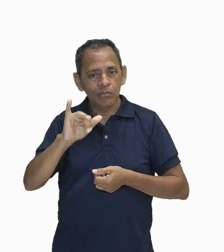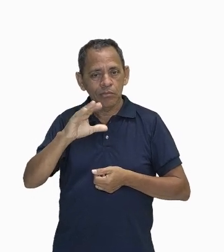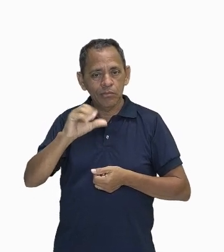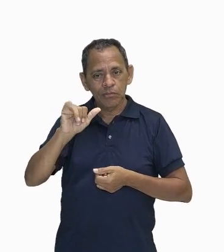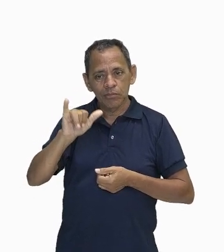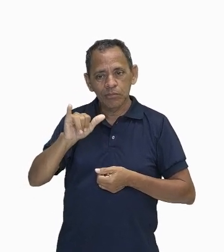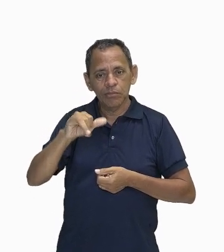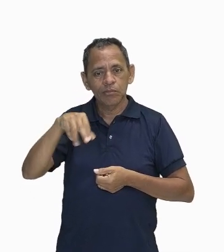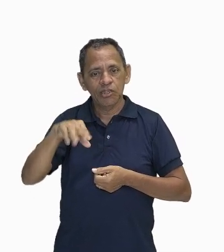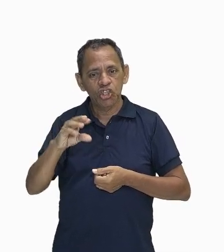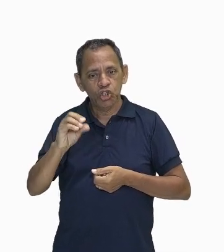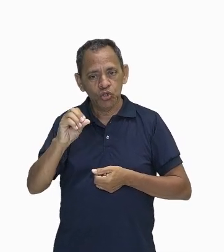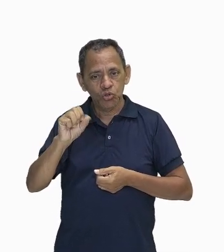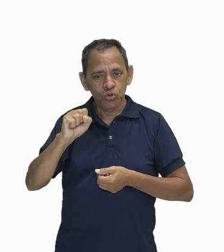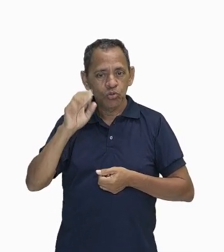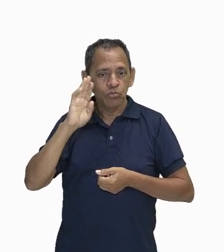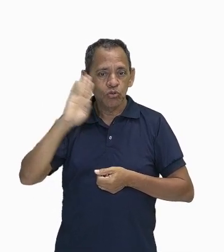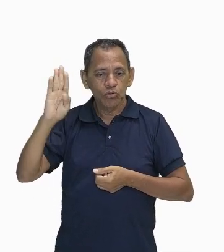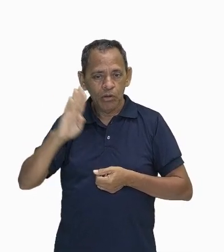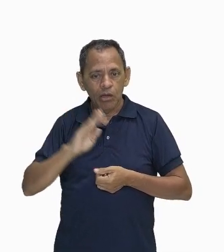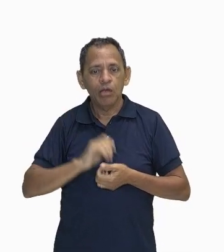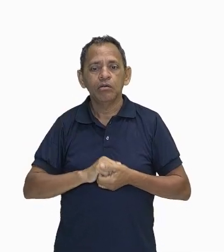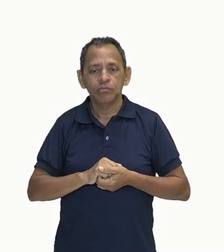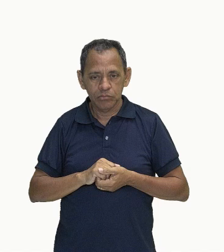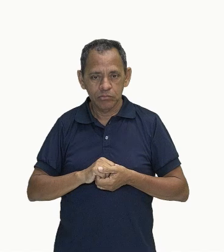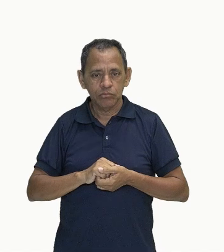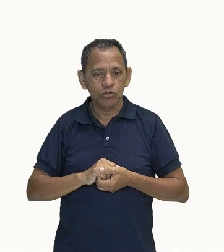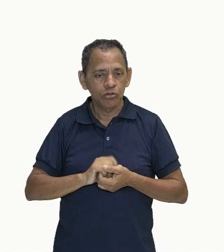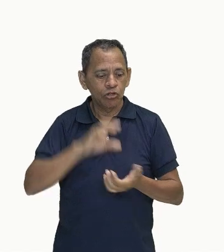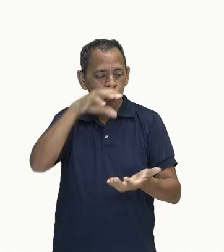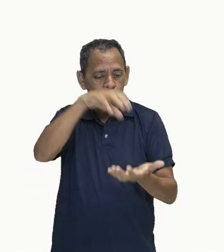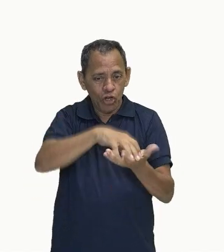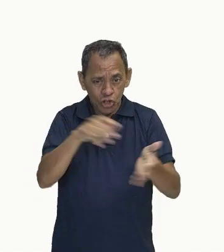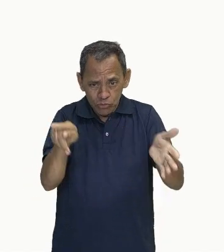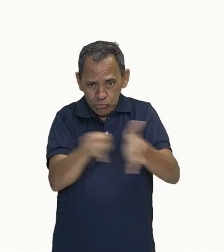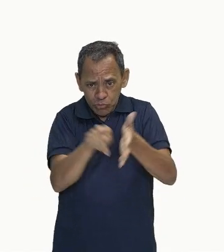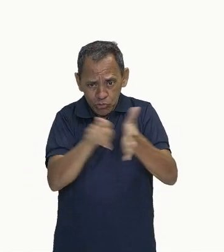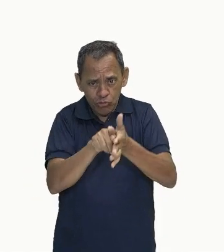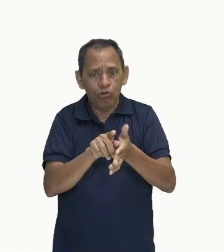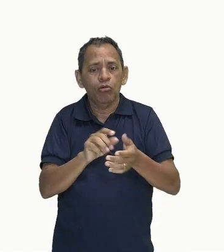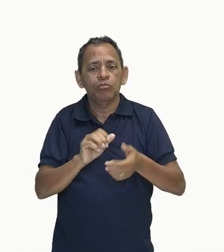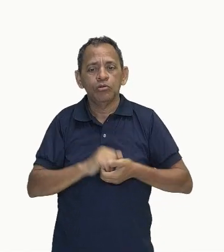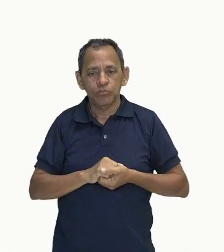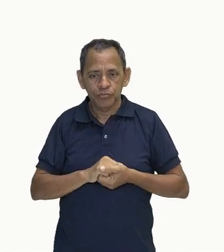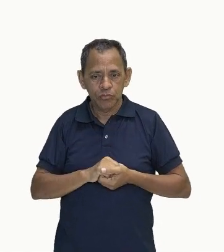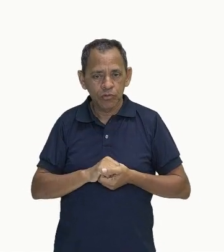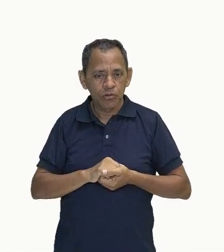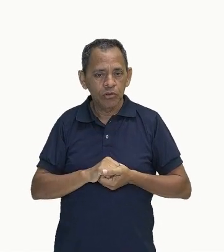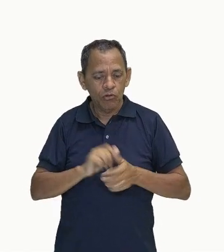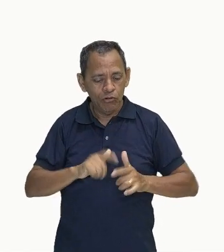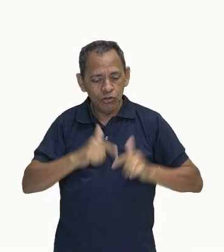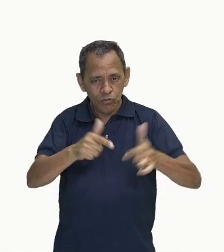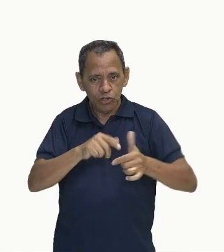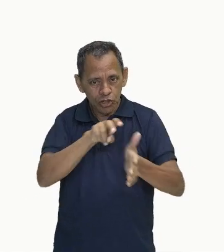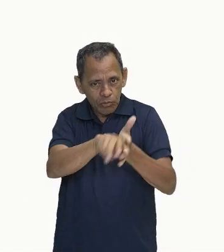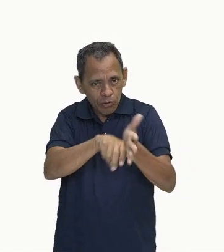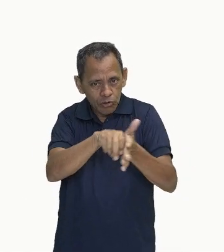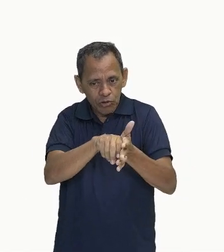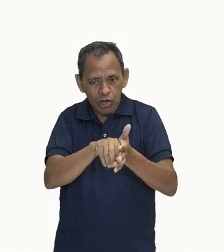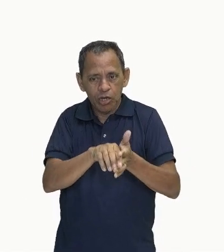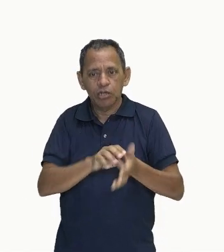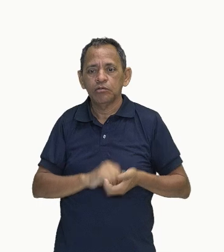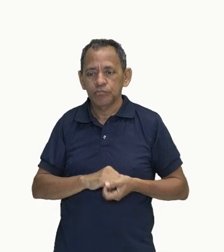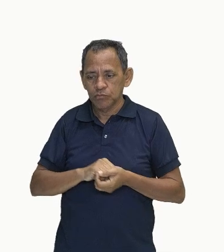né, das principais indústrias, os frigoríficos, com as atividades aí da pecuária, né? Então, eu vou te retirar ali a matéria-prima